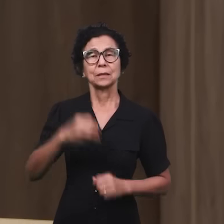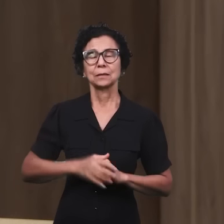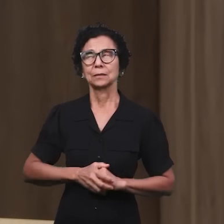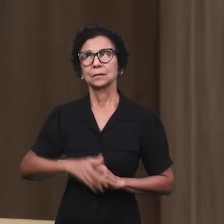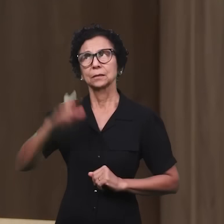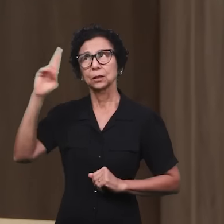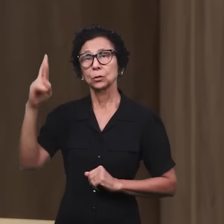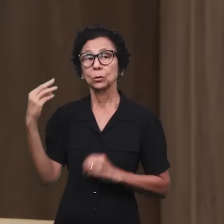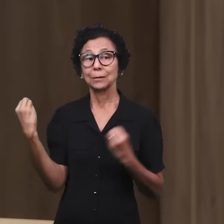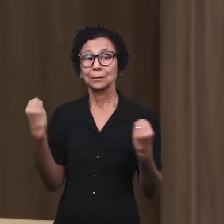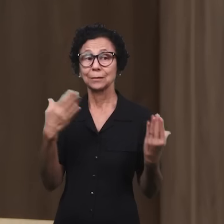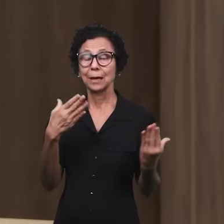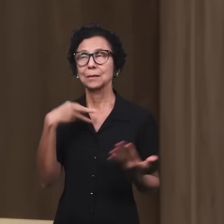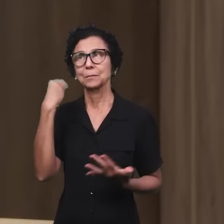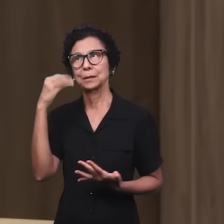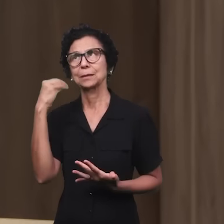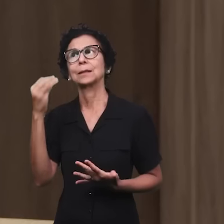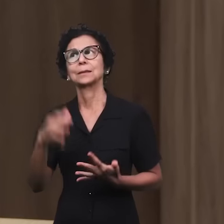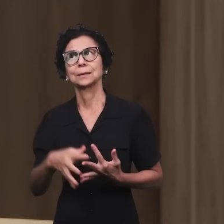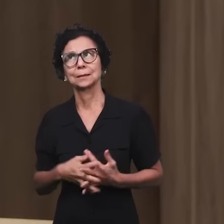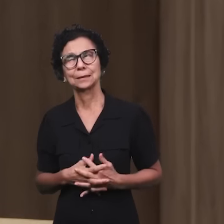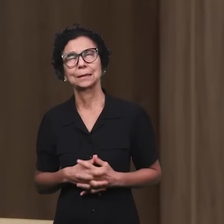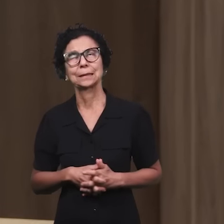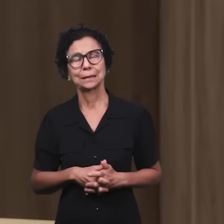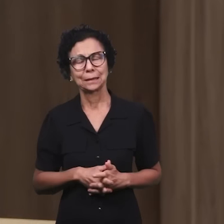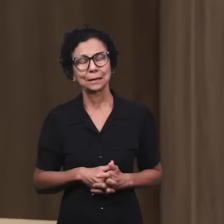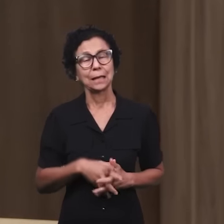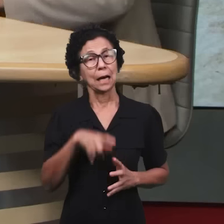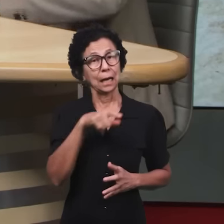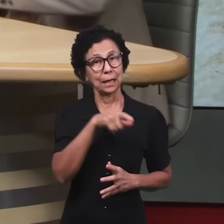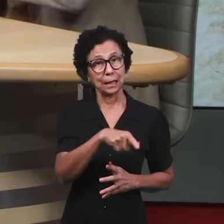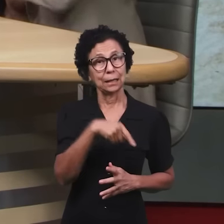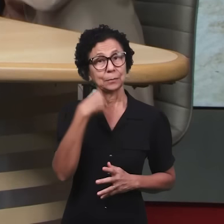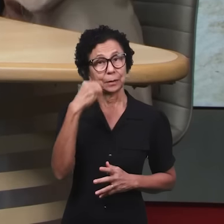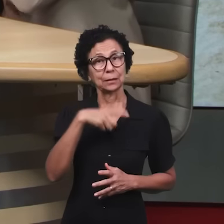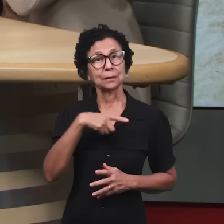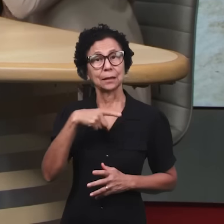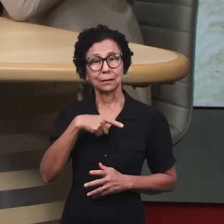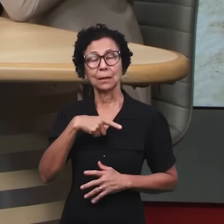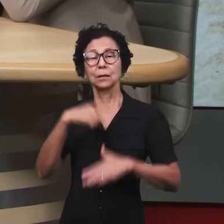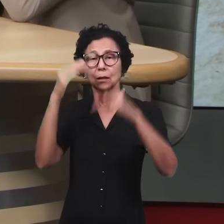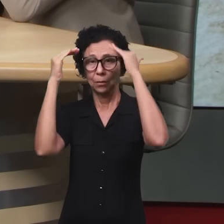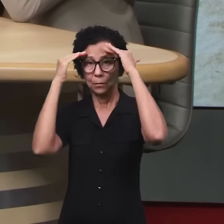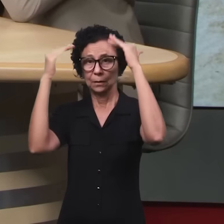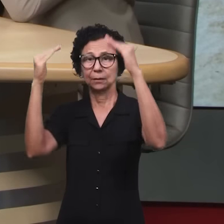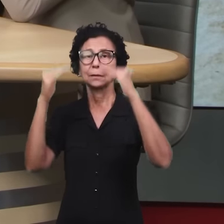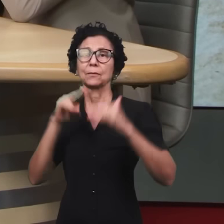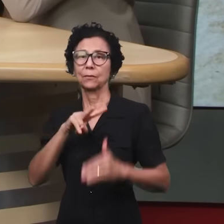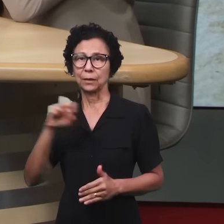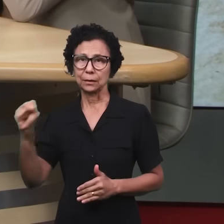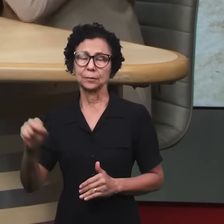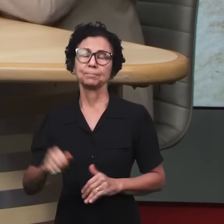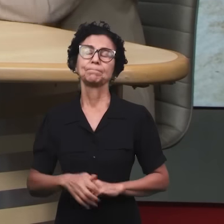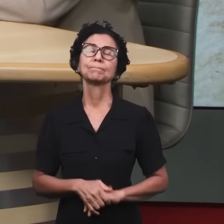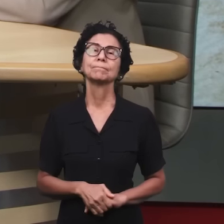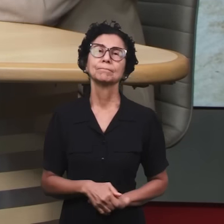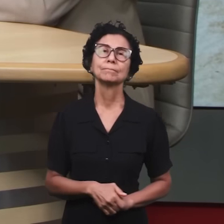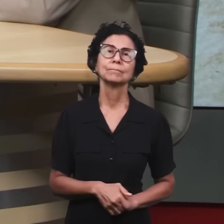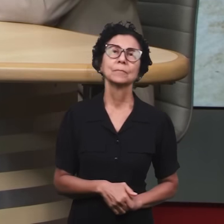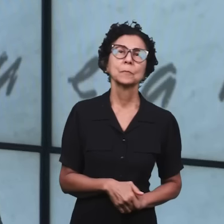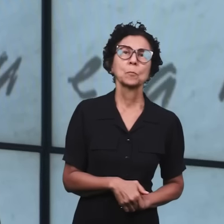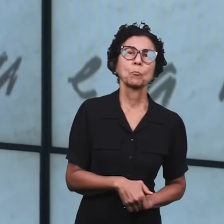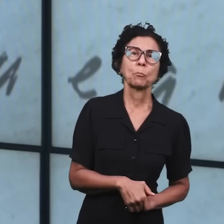experiência, porque depois a palavra vai ser ouvida e vai ser obedecida. Interessante a sequência, com que faz sentido, né? A